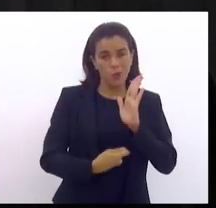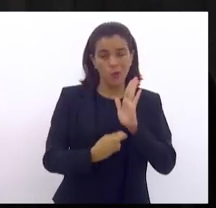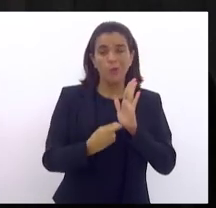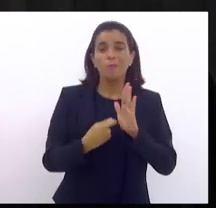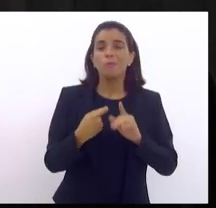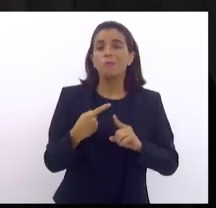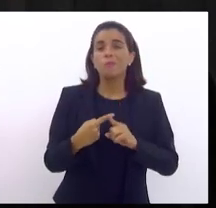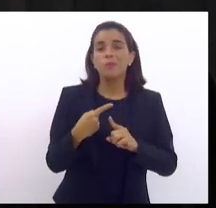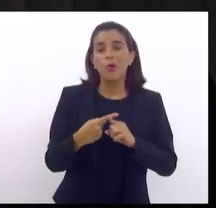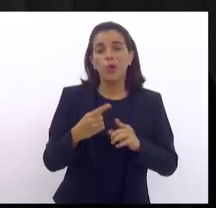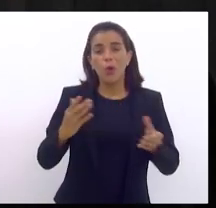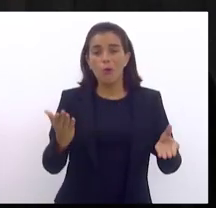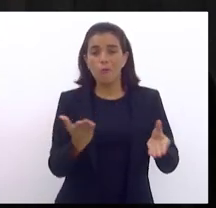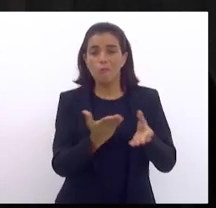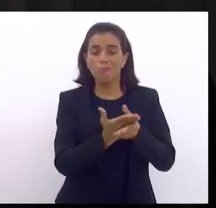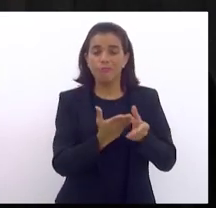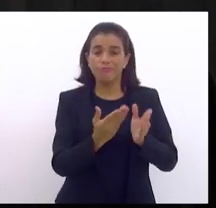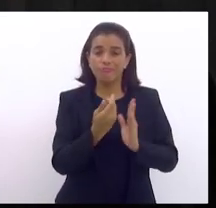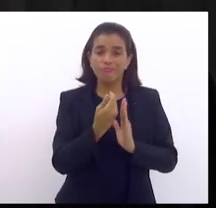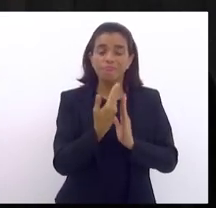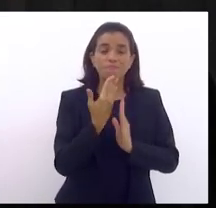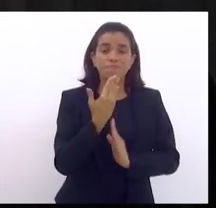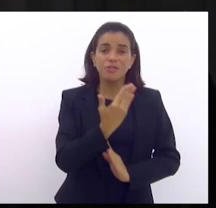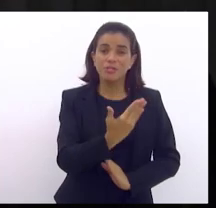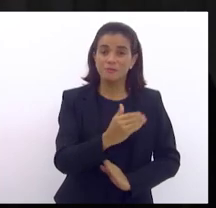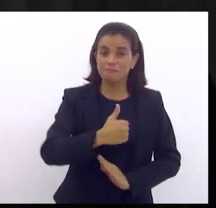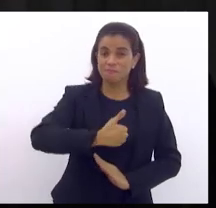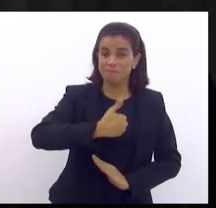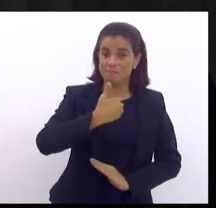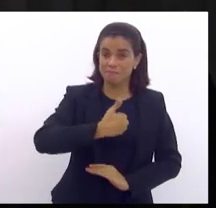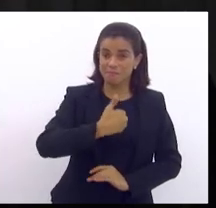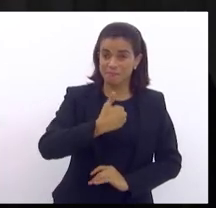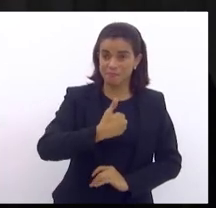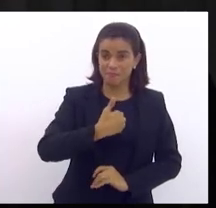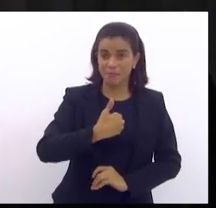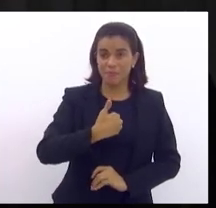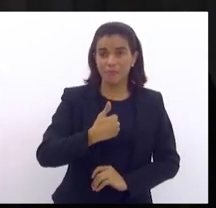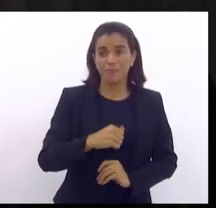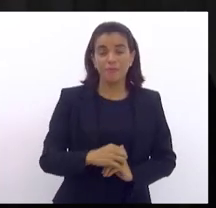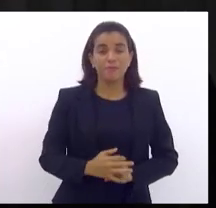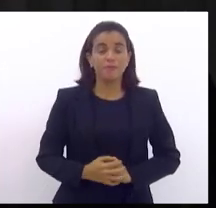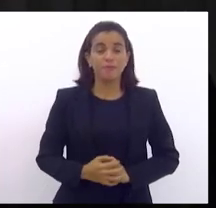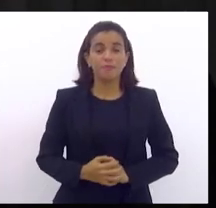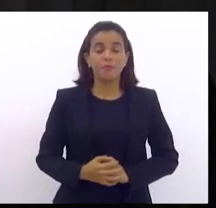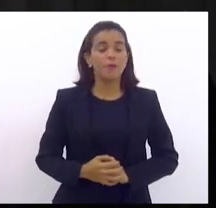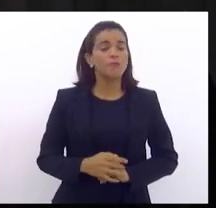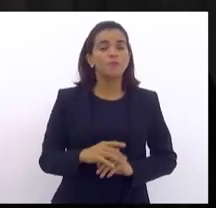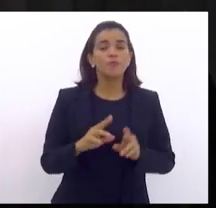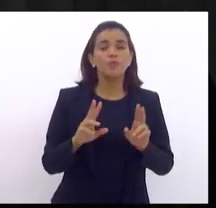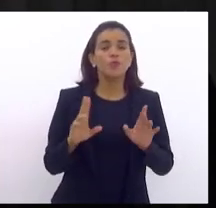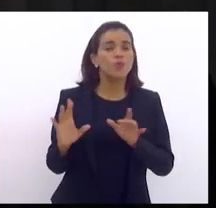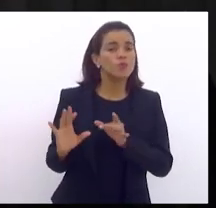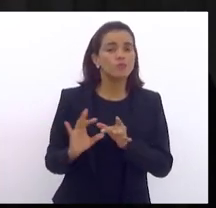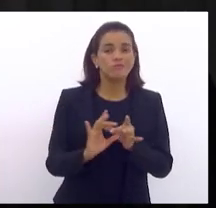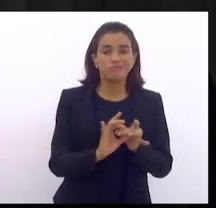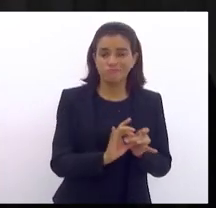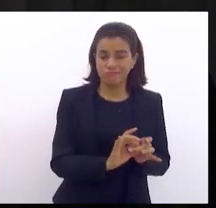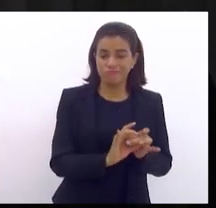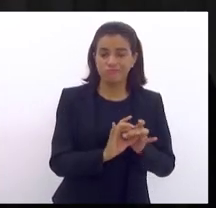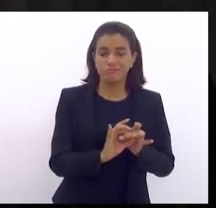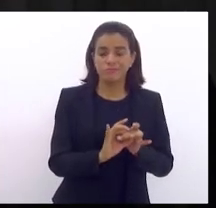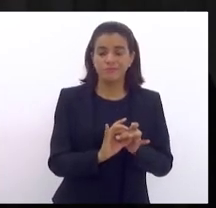porque dei entrada primeiro, porque poderia ser o autor do Poder Executivo, no sentido